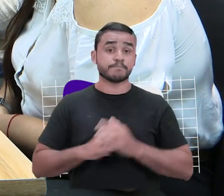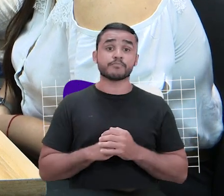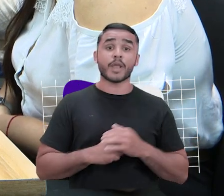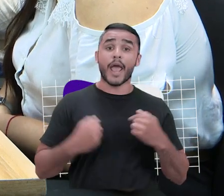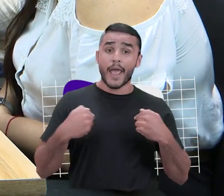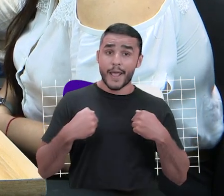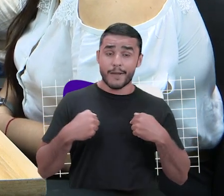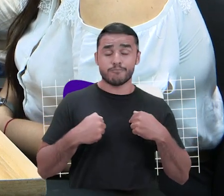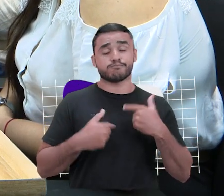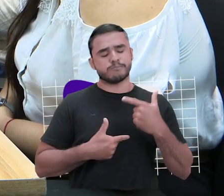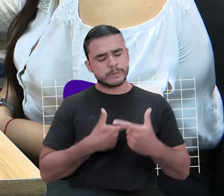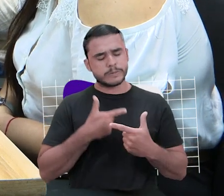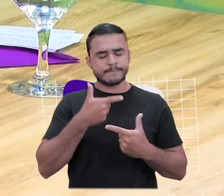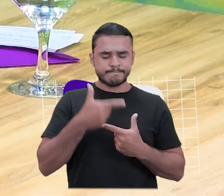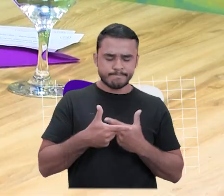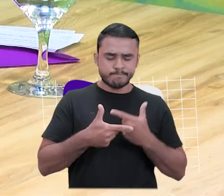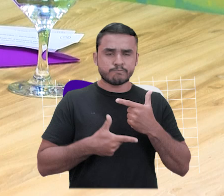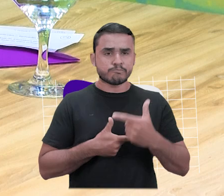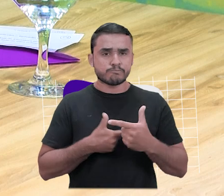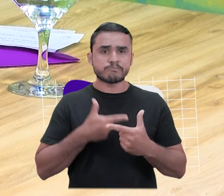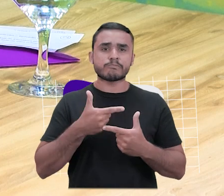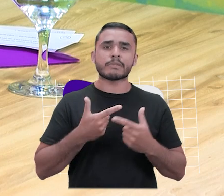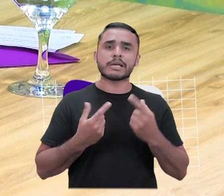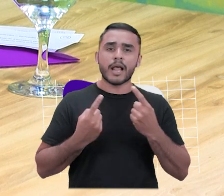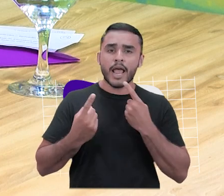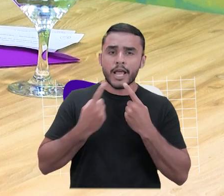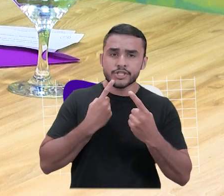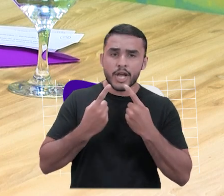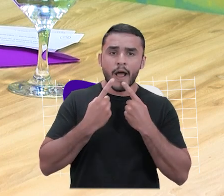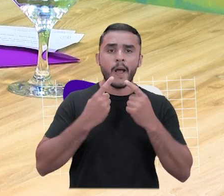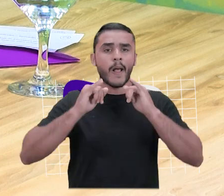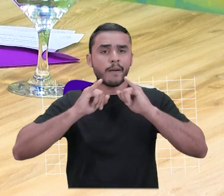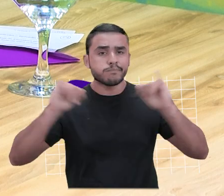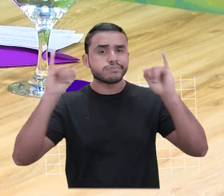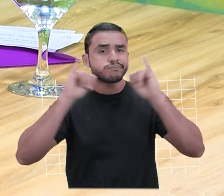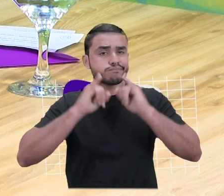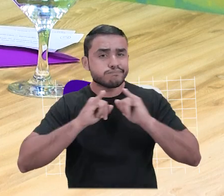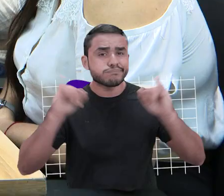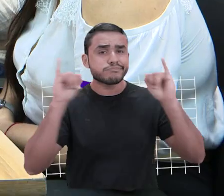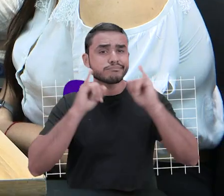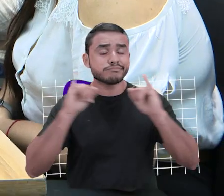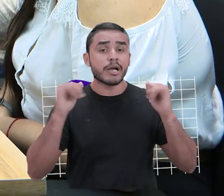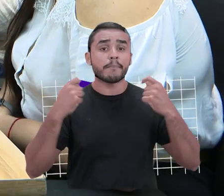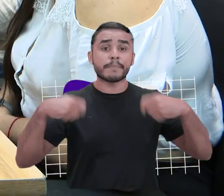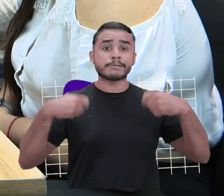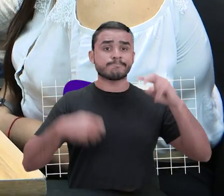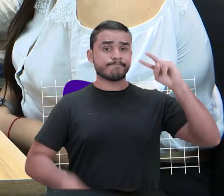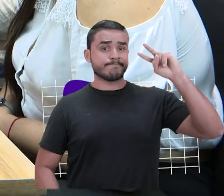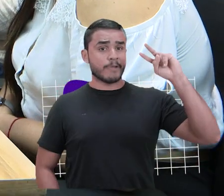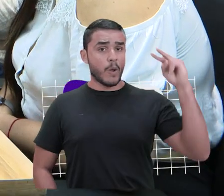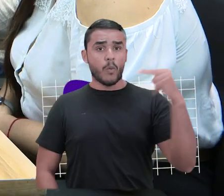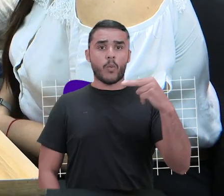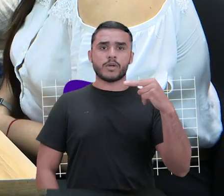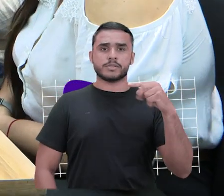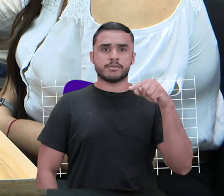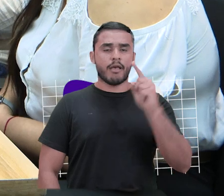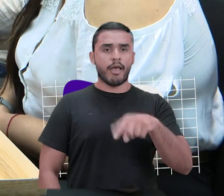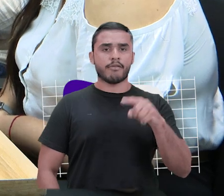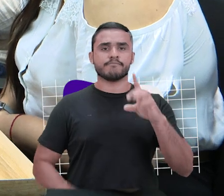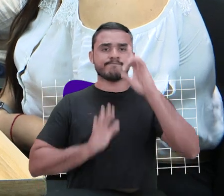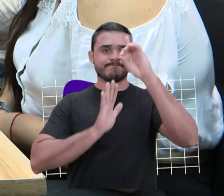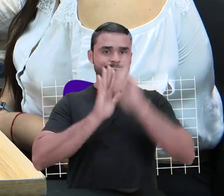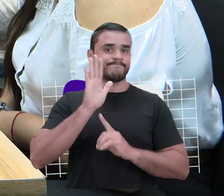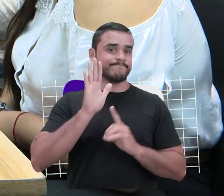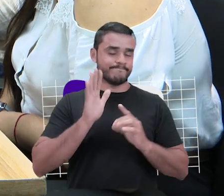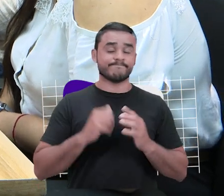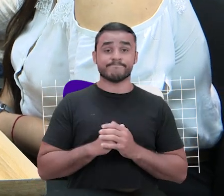formiguinha, né? Na base do diálogo, buscando mostrar que é